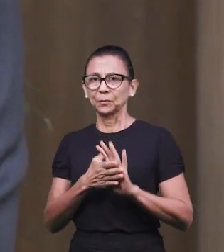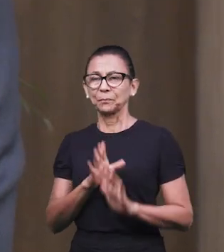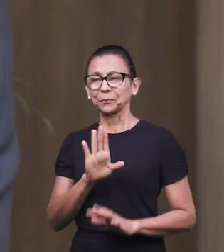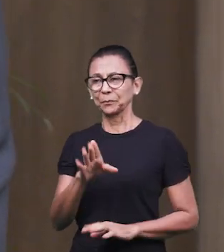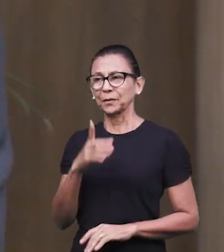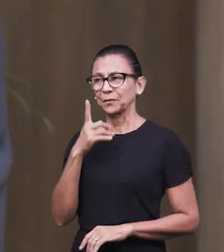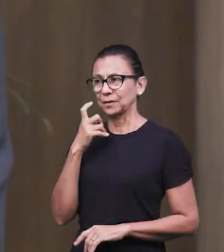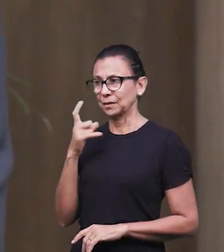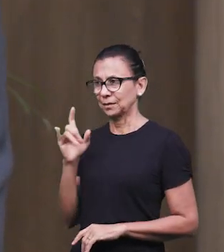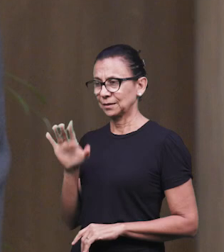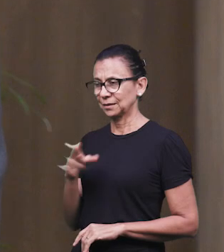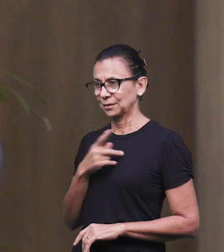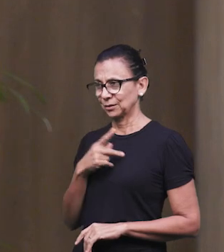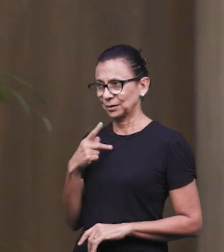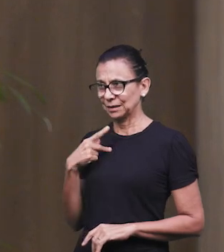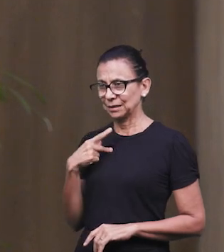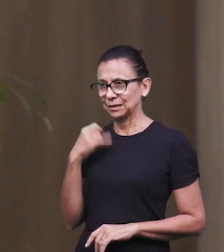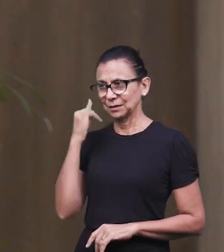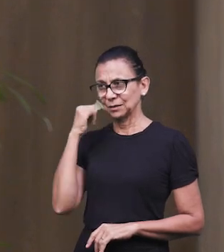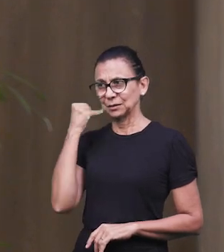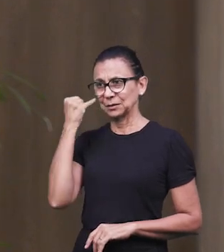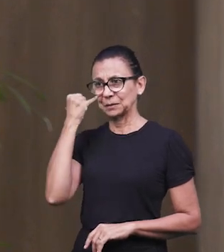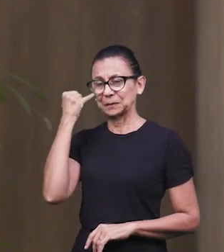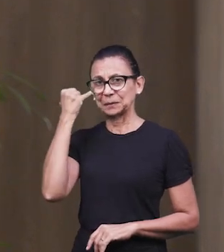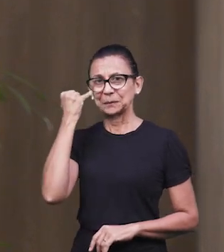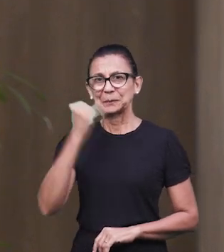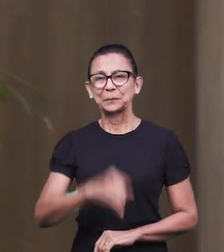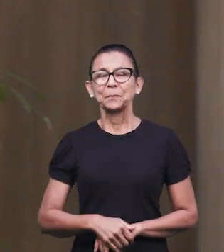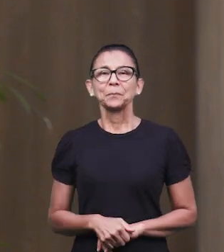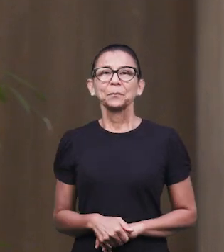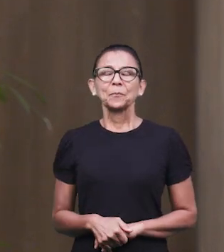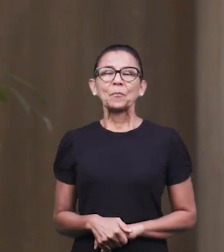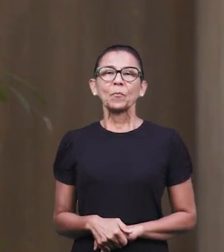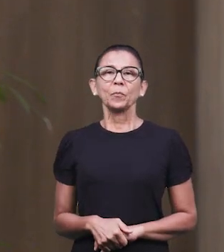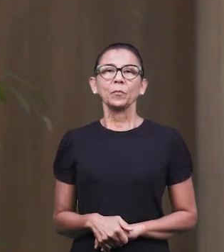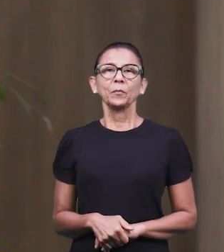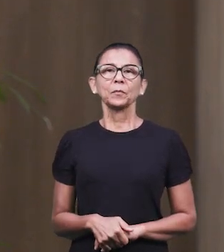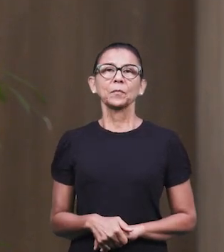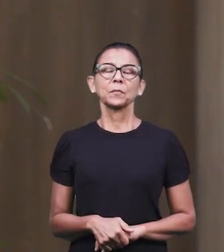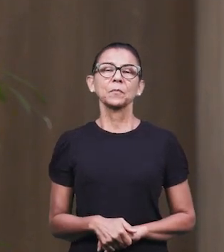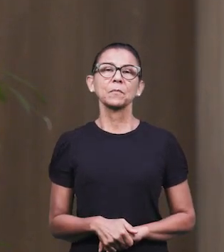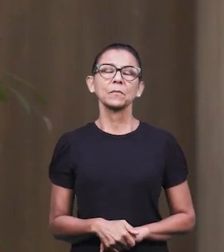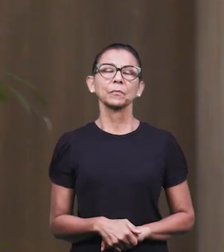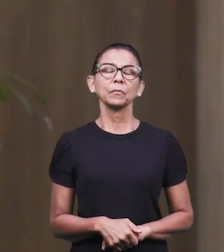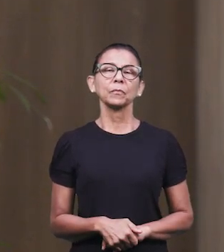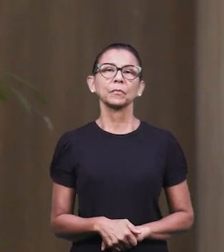ponto interessante, pastor Josias? Quando o irmão escreve um louvor,